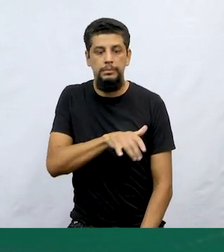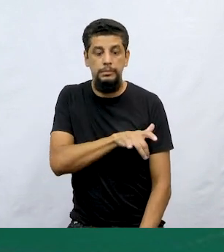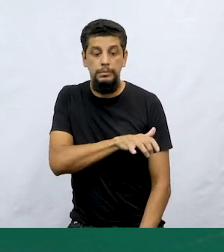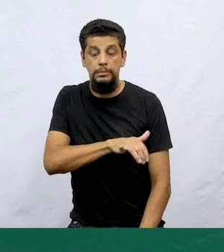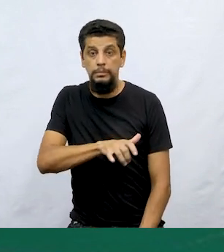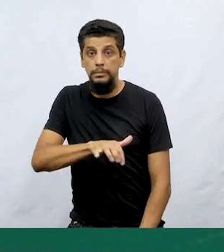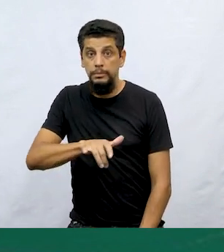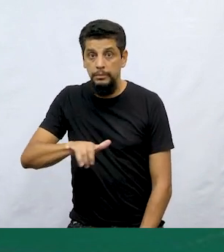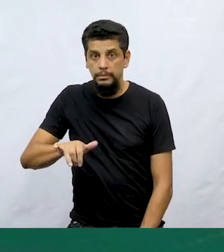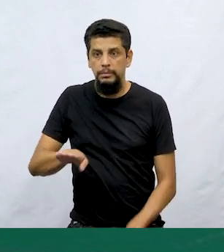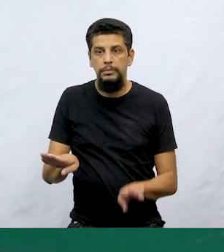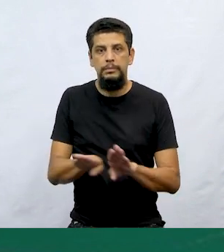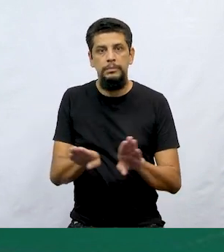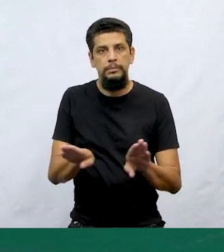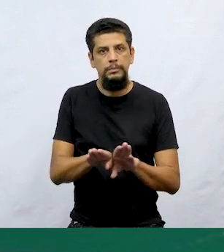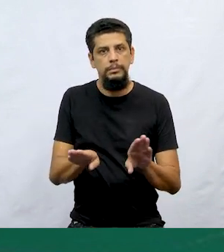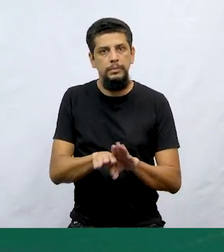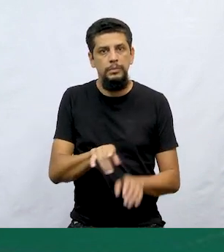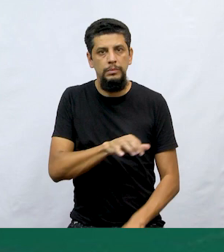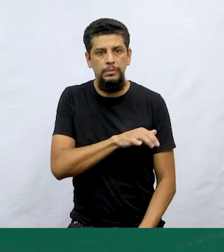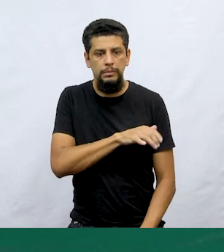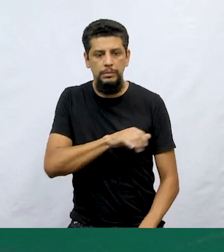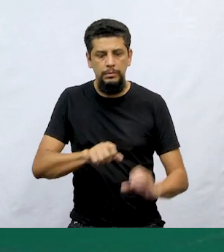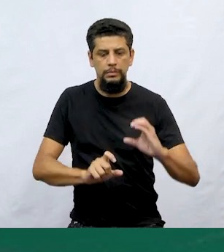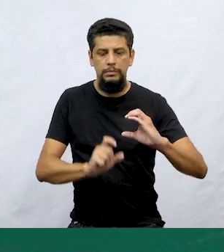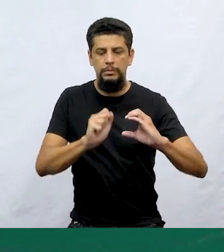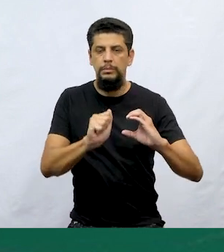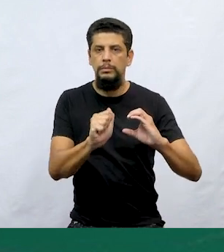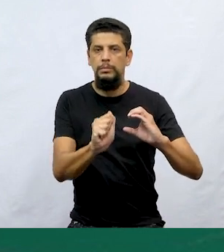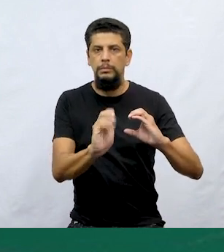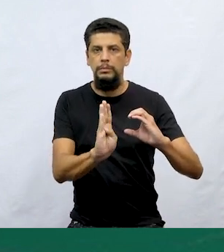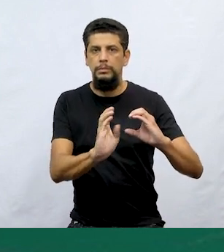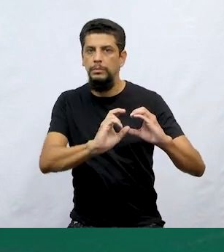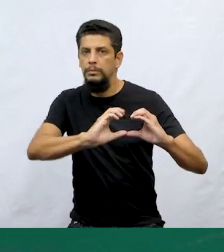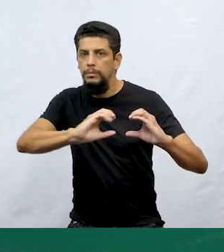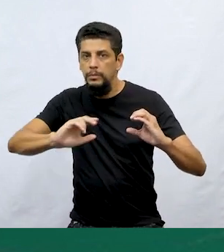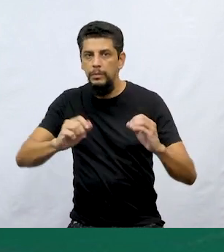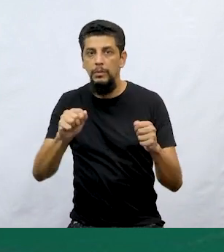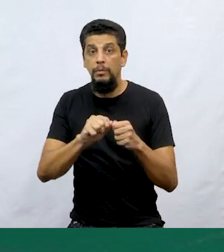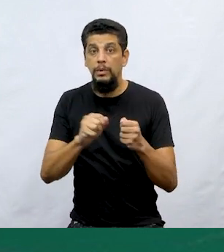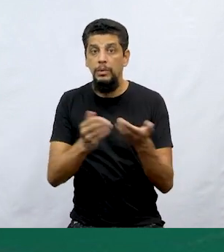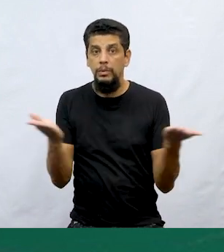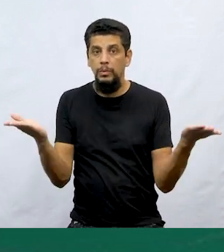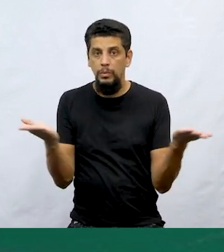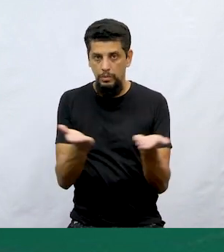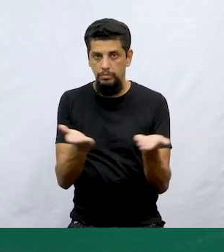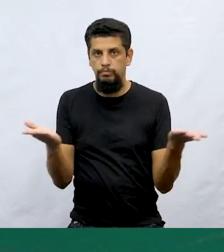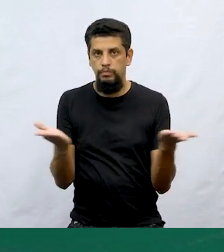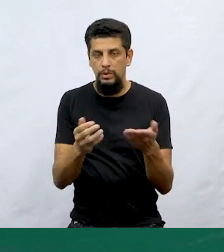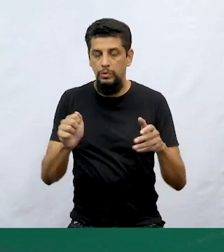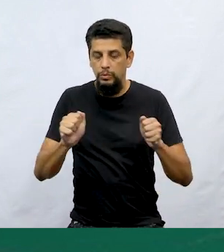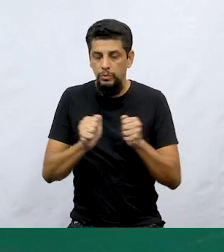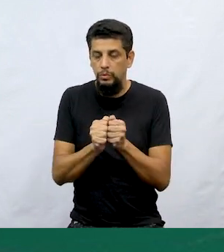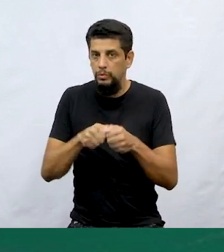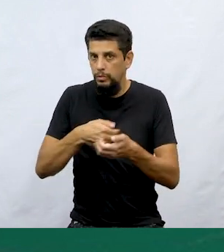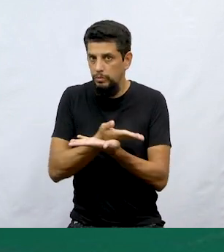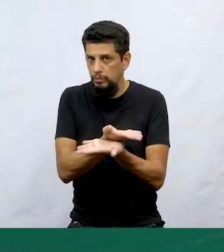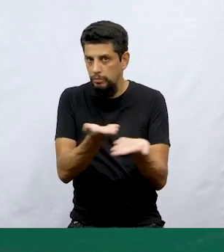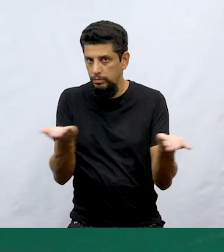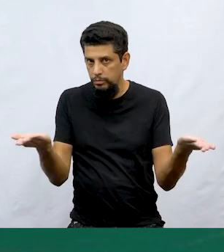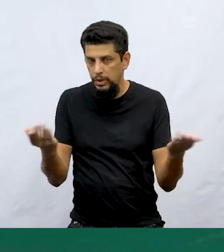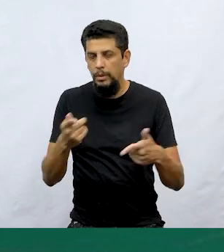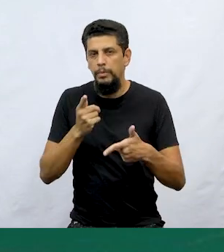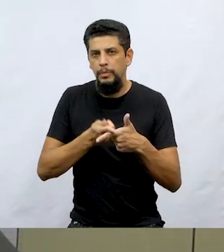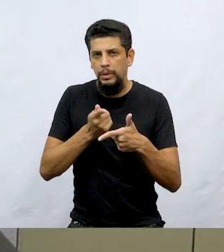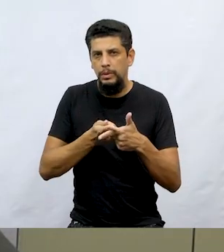alfabeto. E alfabeto móvel. Vamos fazer um alfabeto móvel hoje. Vamos construí-lo com